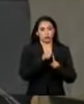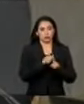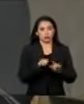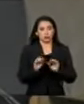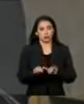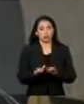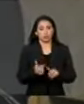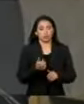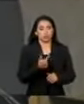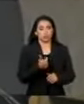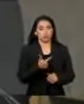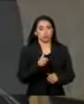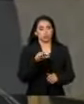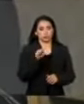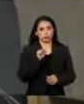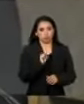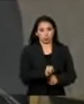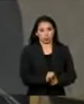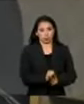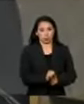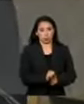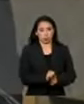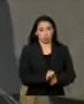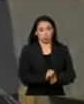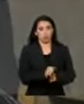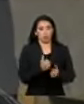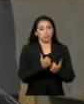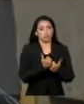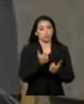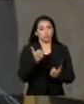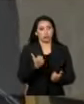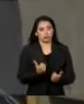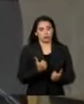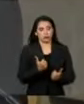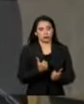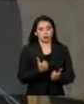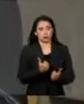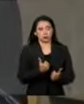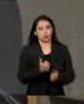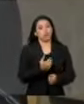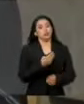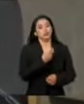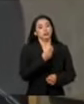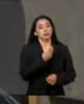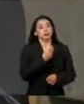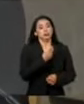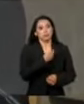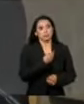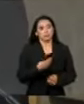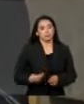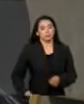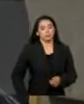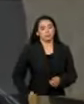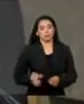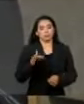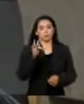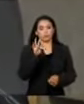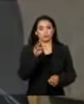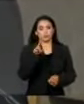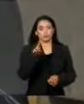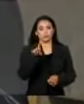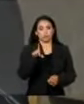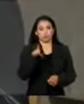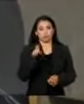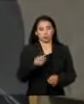de 2018, o atual vice-presidente ministro Luiz Fux, no exercício da